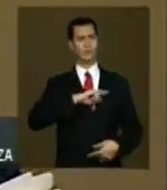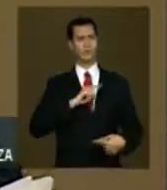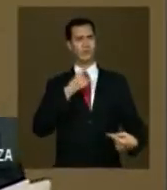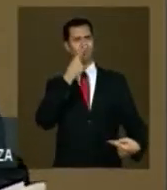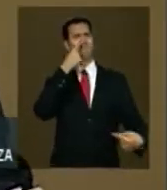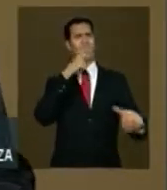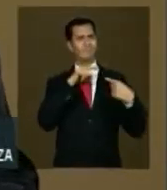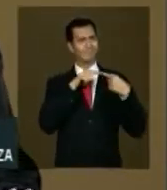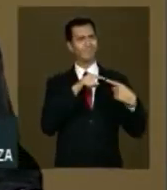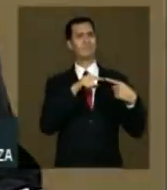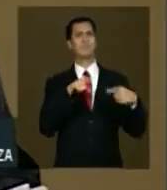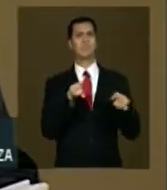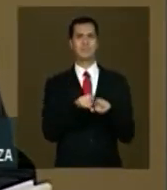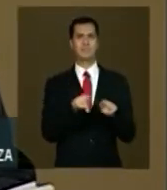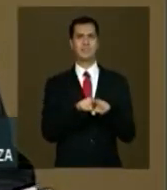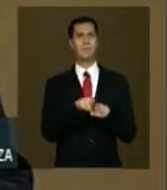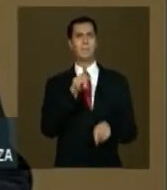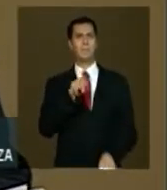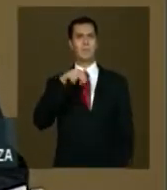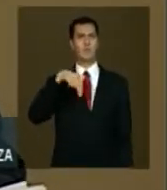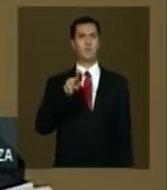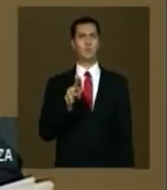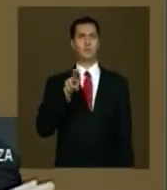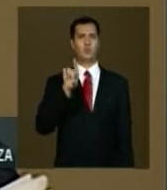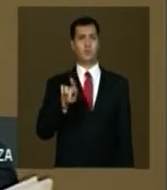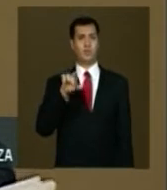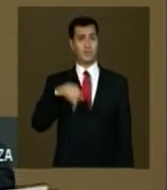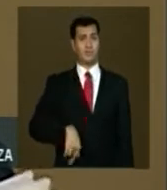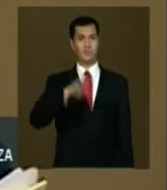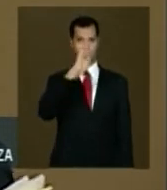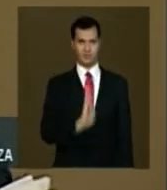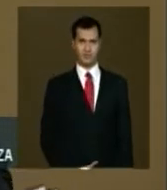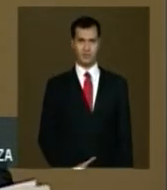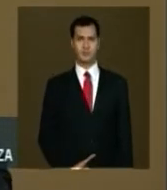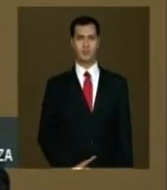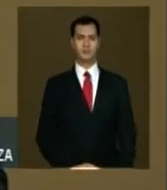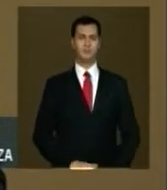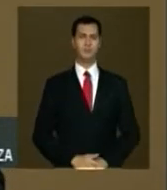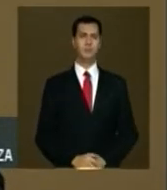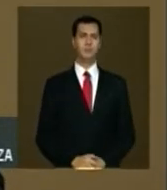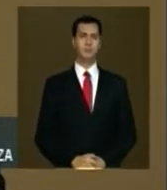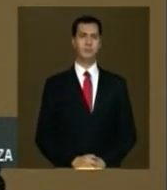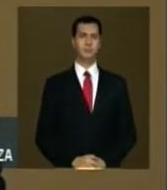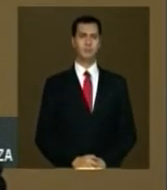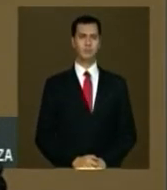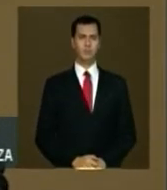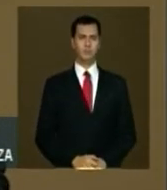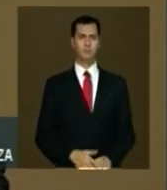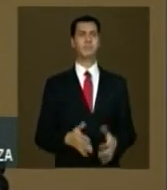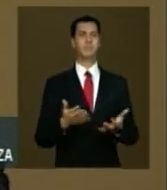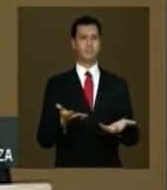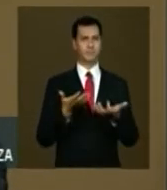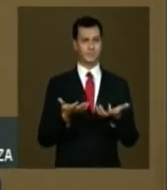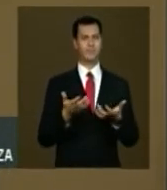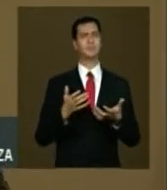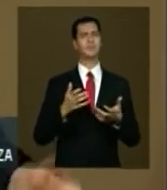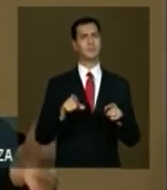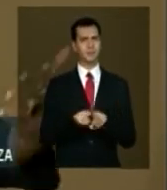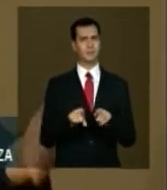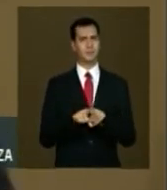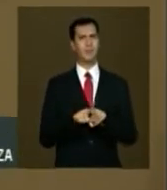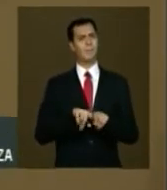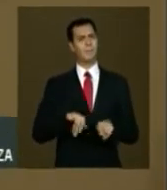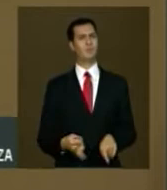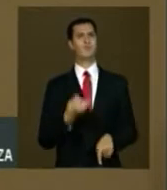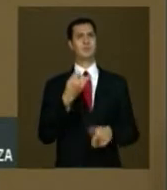uma grande parceria com o pnud no Brasil E queria aproveitar para cumprimentar em seu